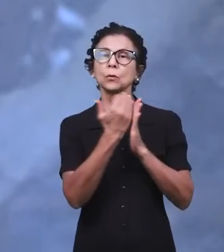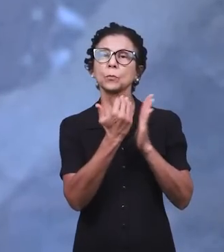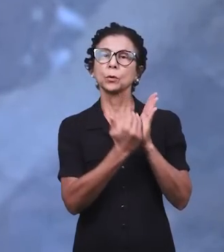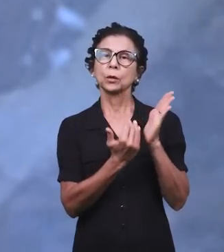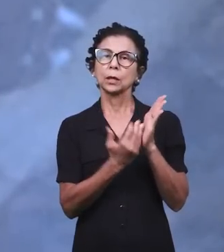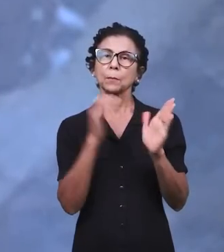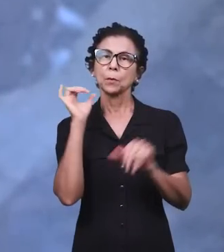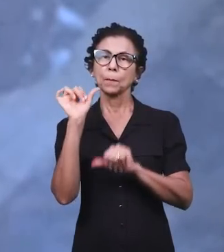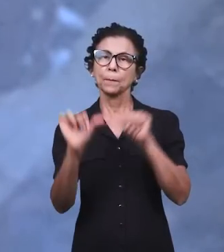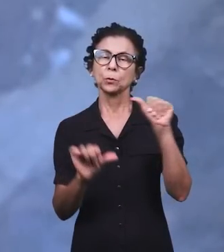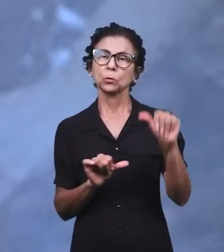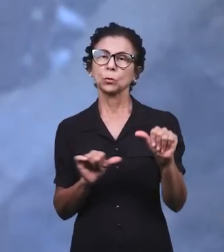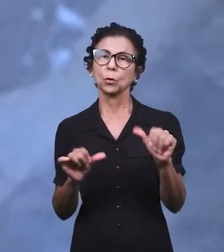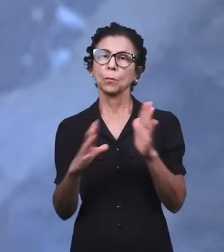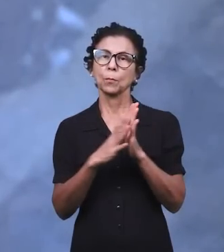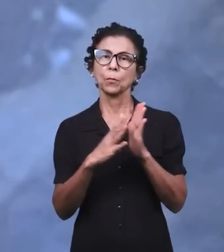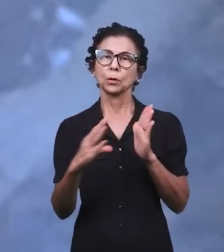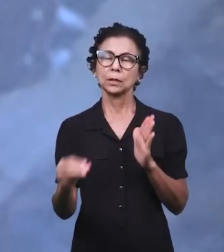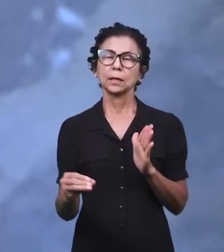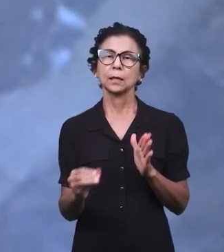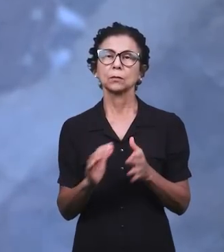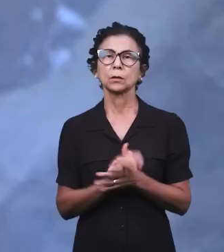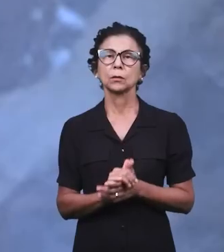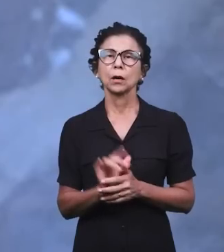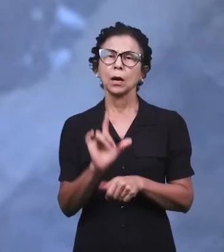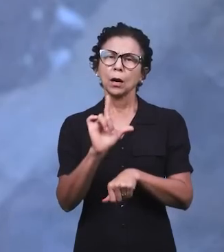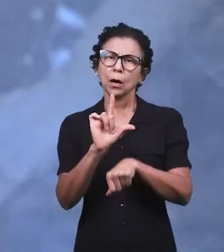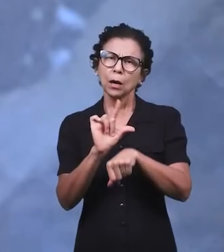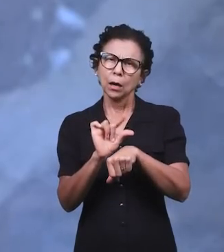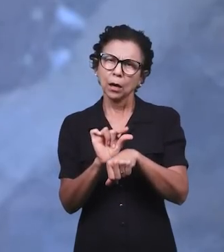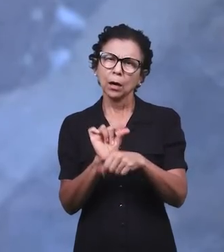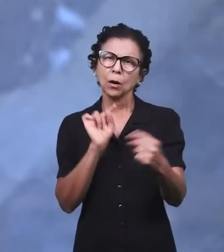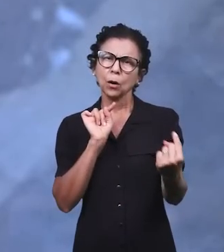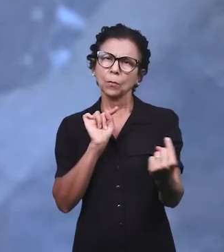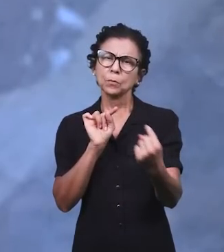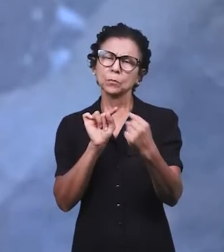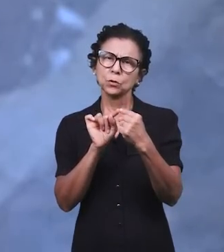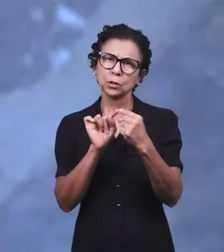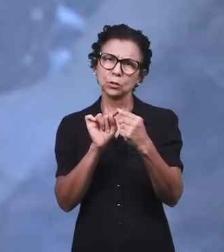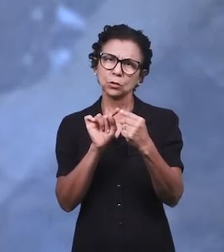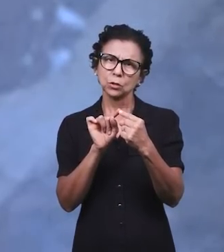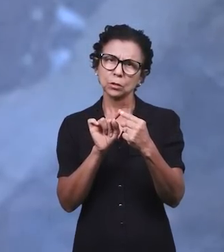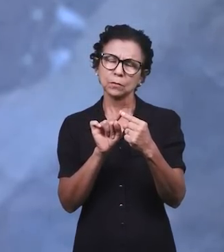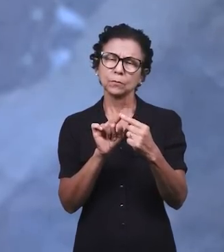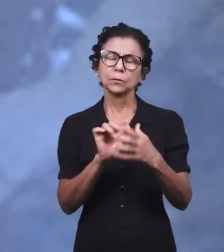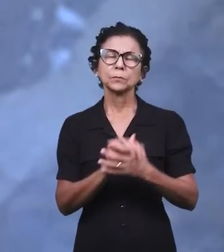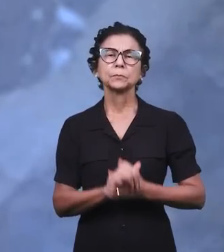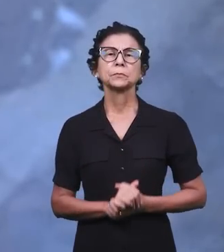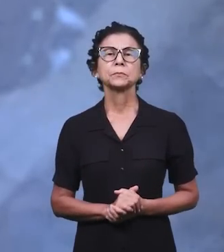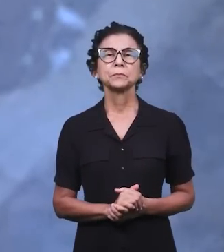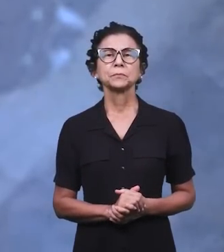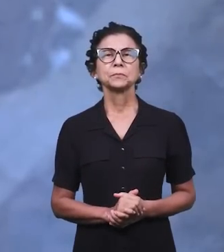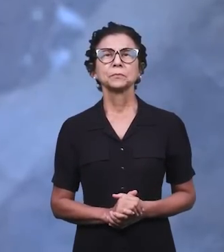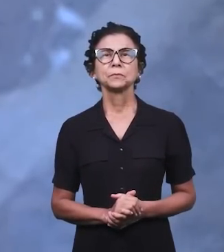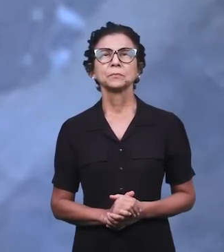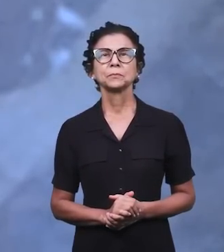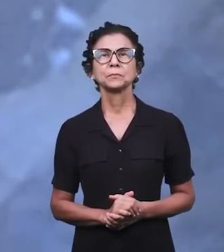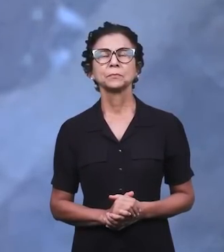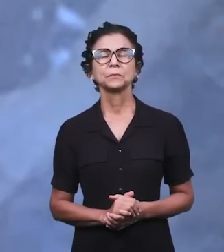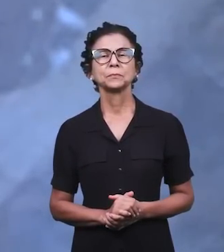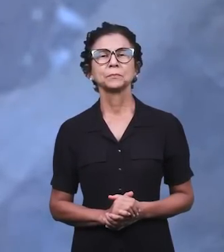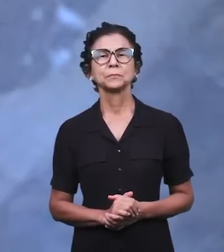programa está sendo mais curto, mais objetivo, mais adequado às plataformas que nós utilizamos, mas